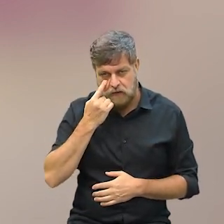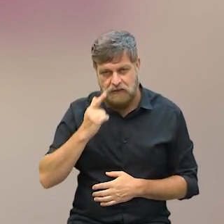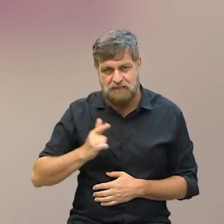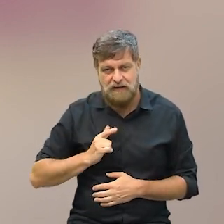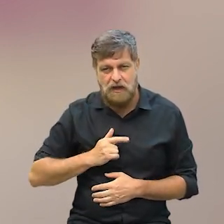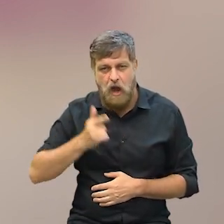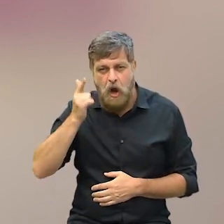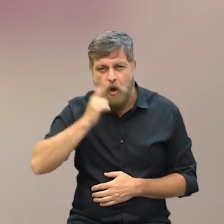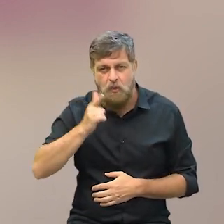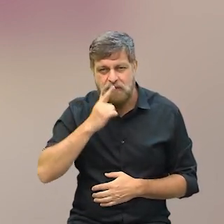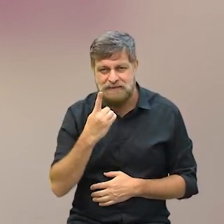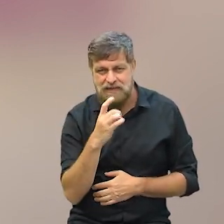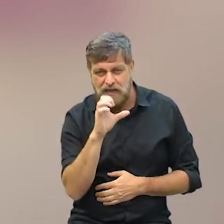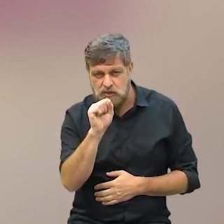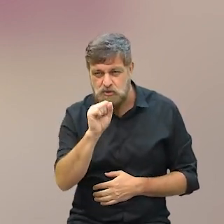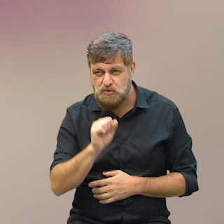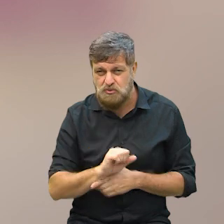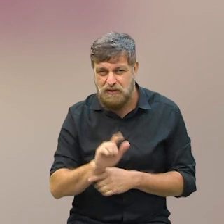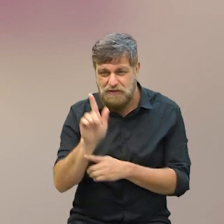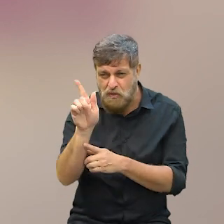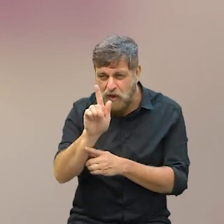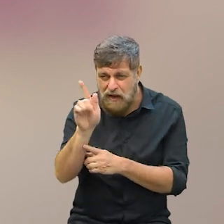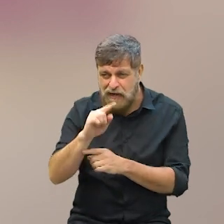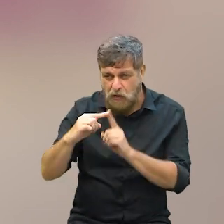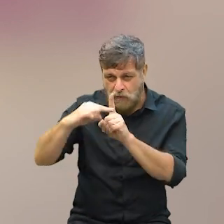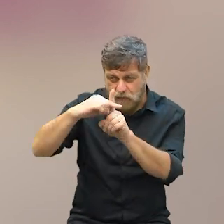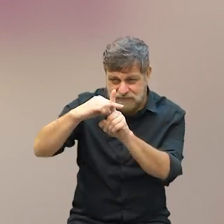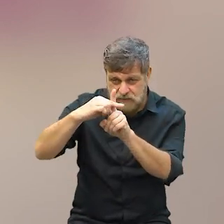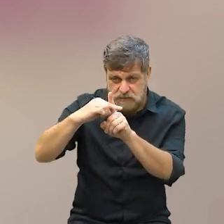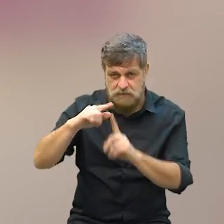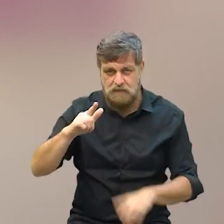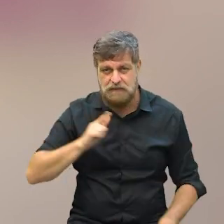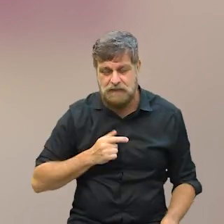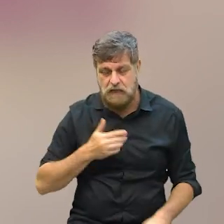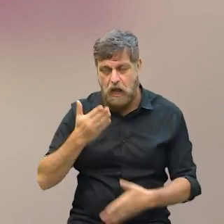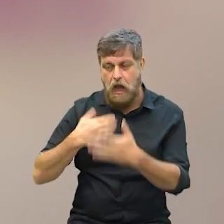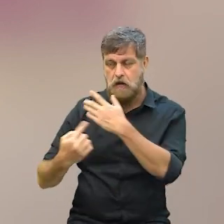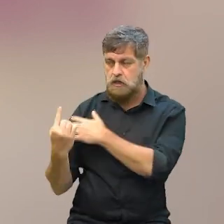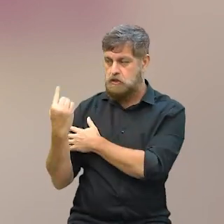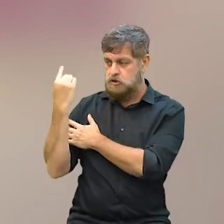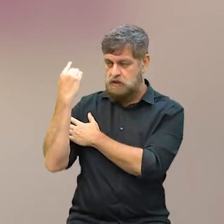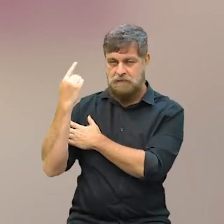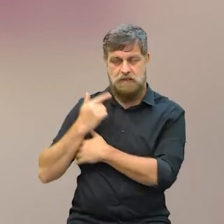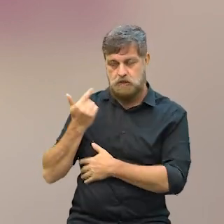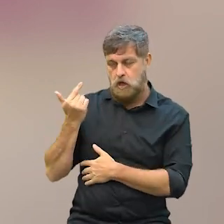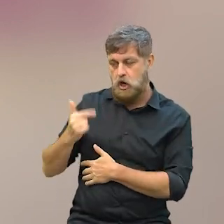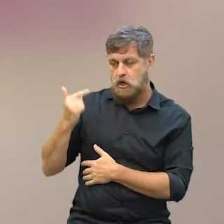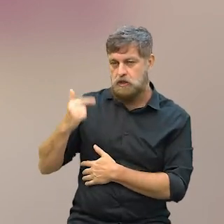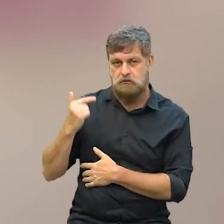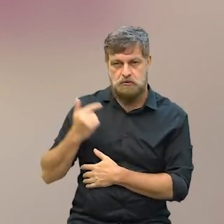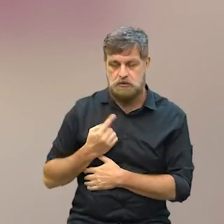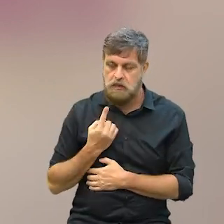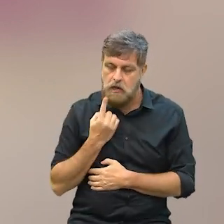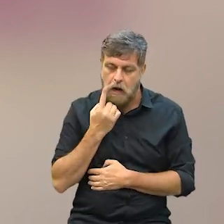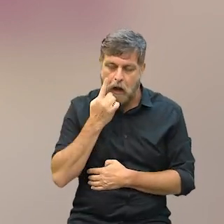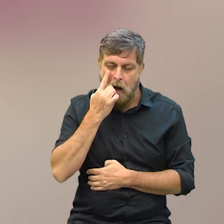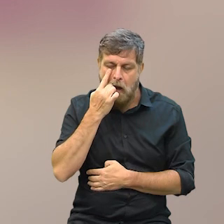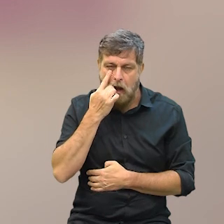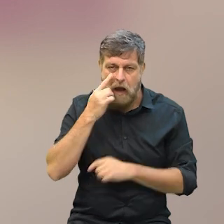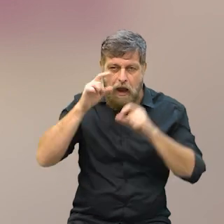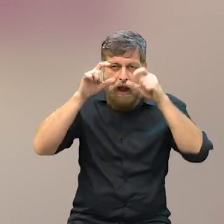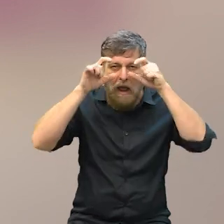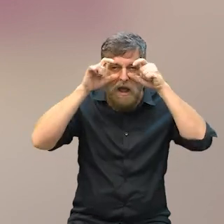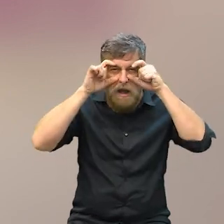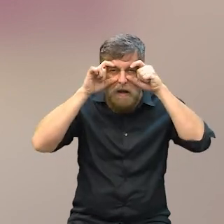vai acomodar 18, 20 graus positivos. Então, antigamente, quando a gente não tinha essas lentes, as pessoas